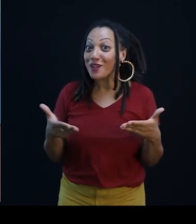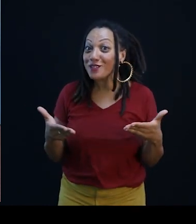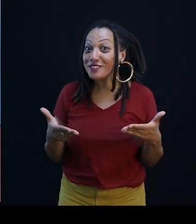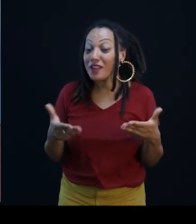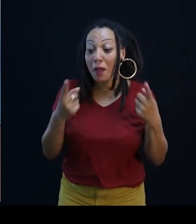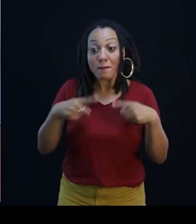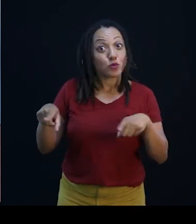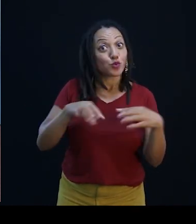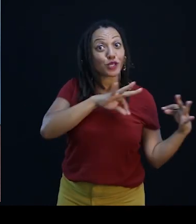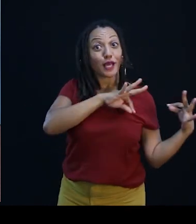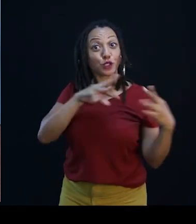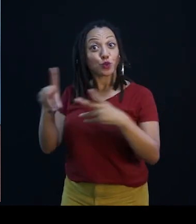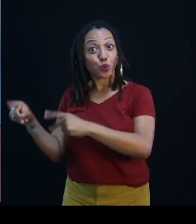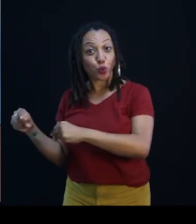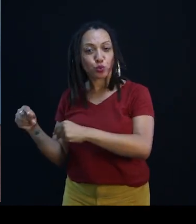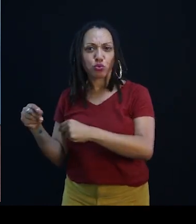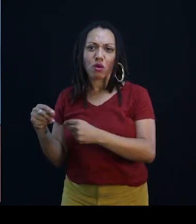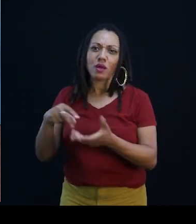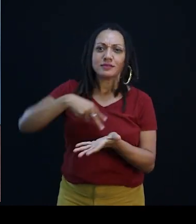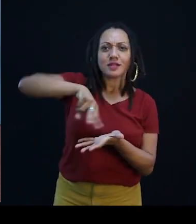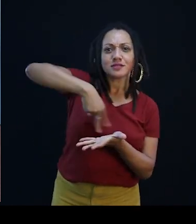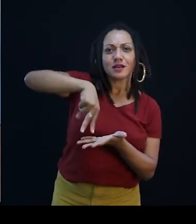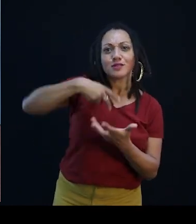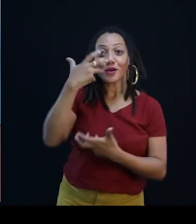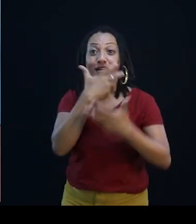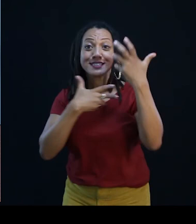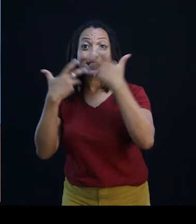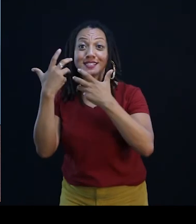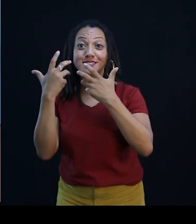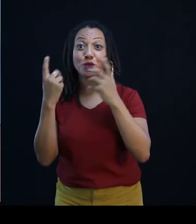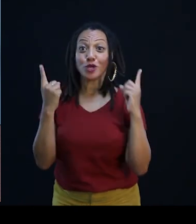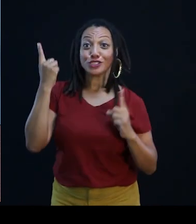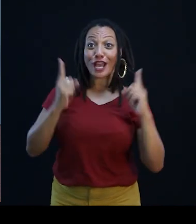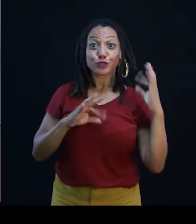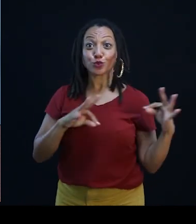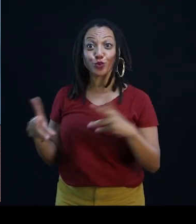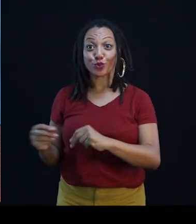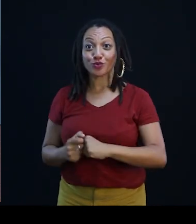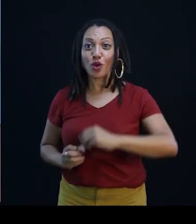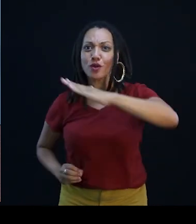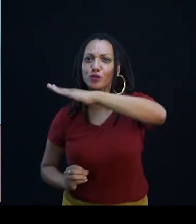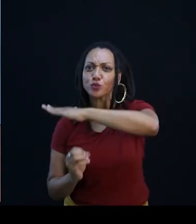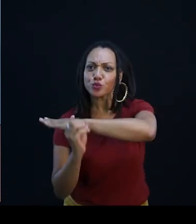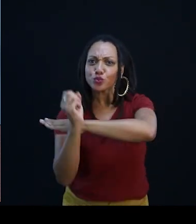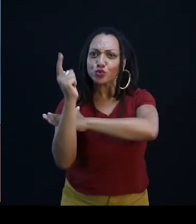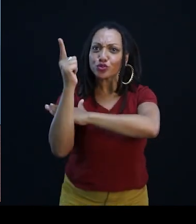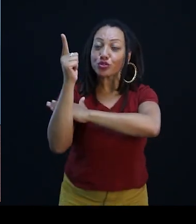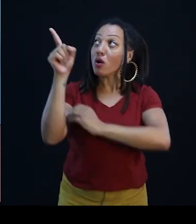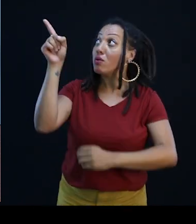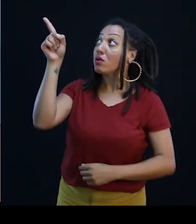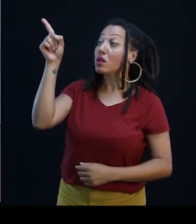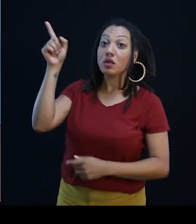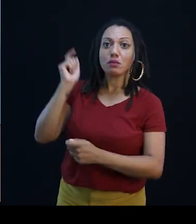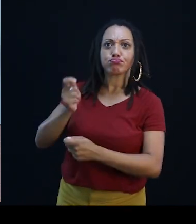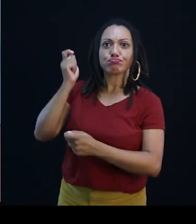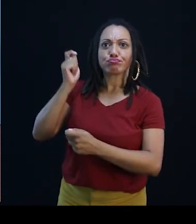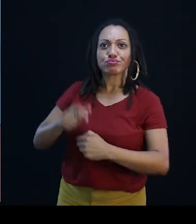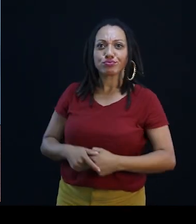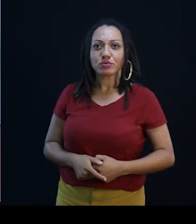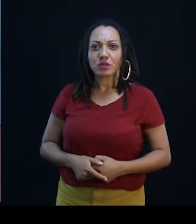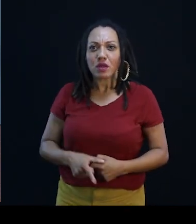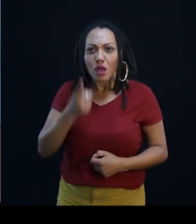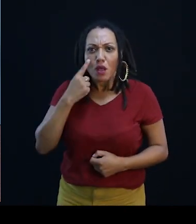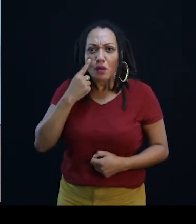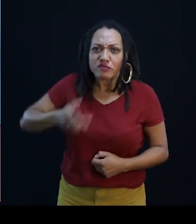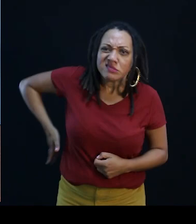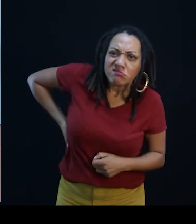Agora a gente vai fazer a música inteira, tocando, dançando e tudo mais, beleza? O sol vem nascendo ali, eu